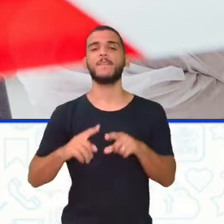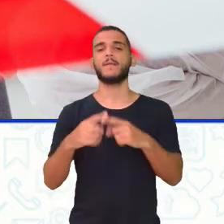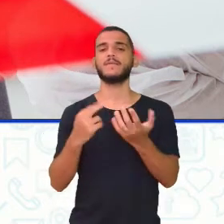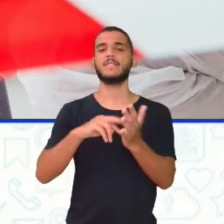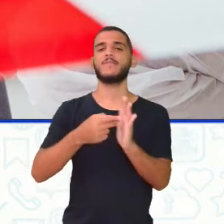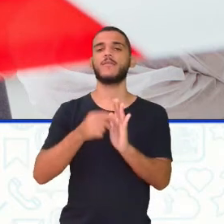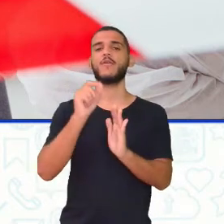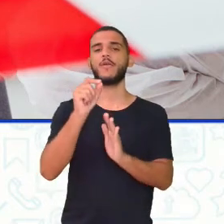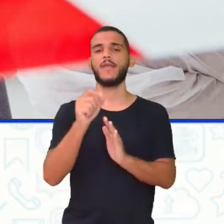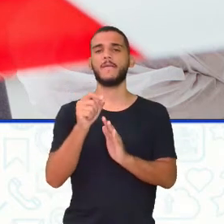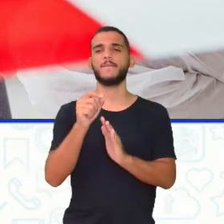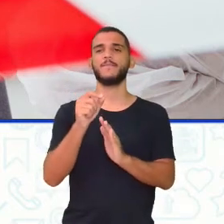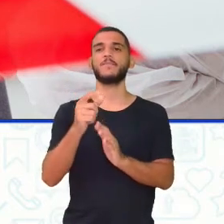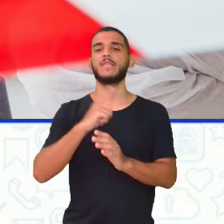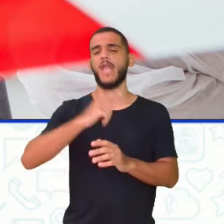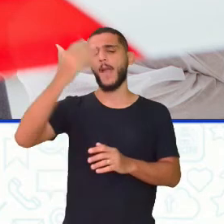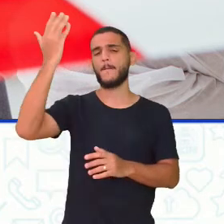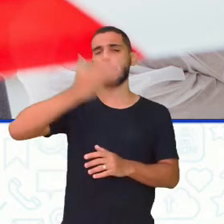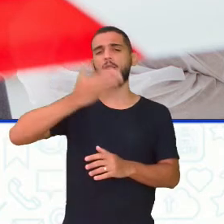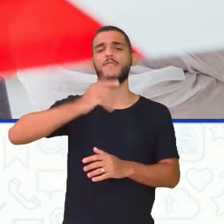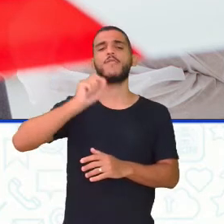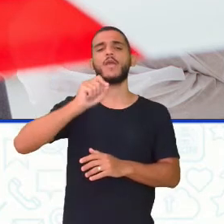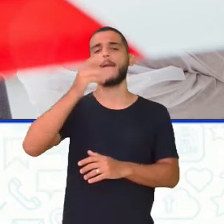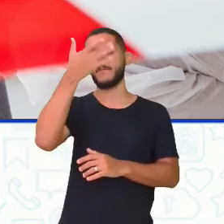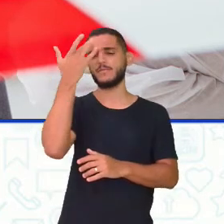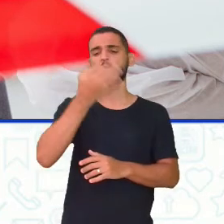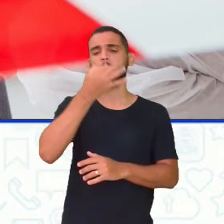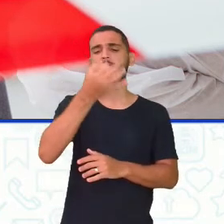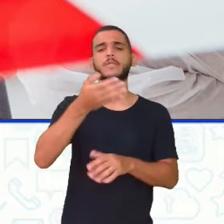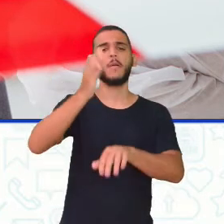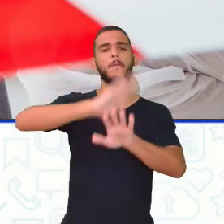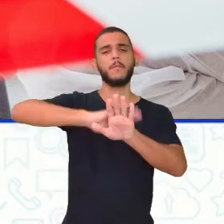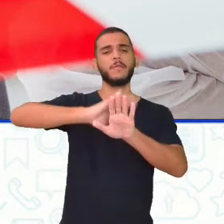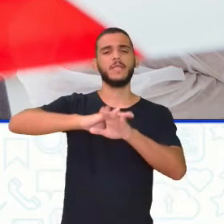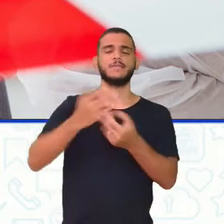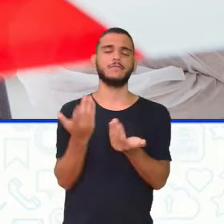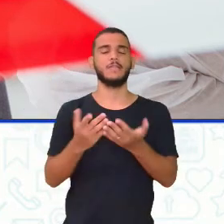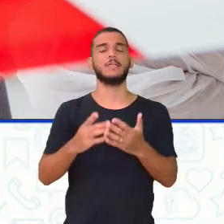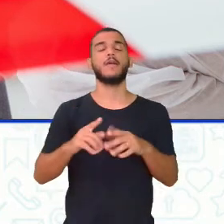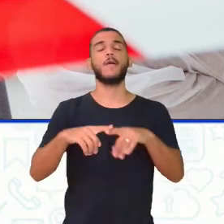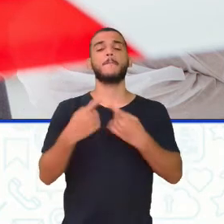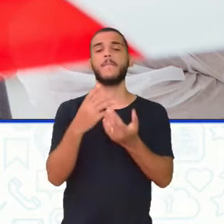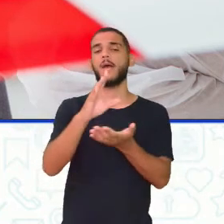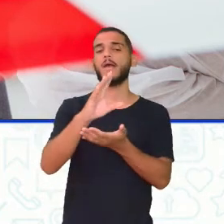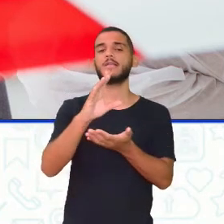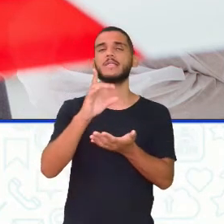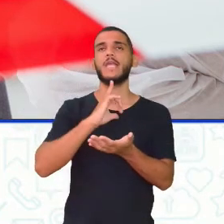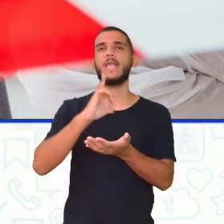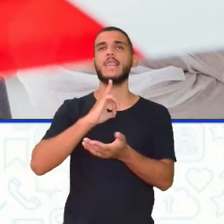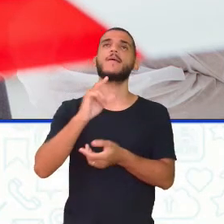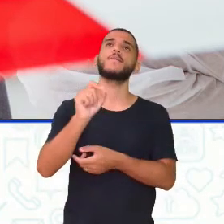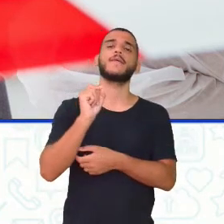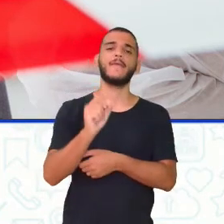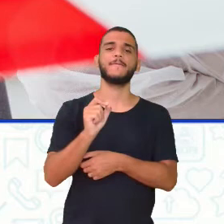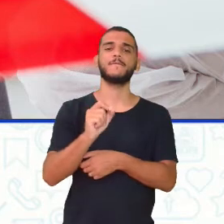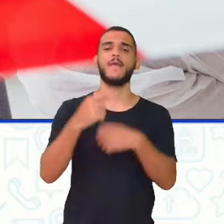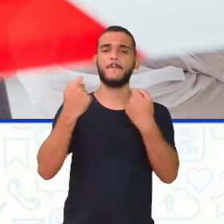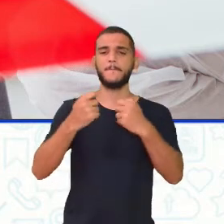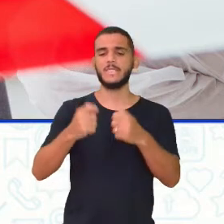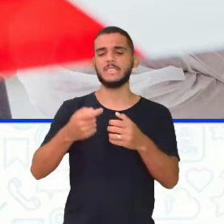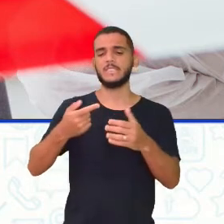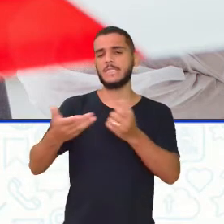é amparado pelas provas daquilo que se argumentou. Neste tipo de argumento, é necessário mostrar as fontes da